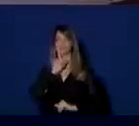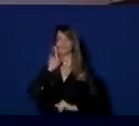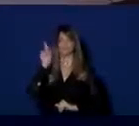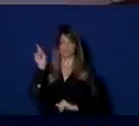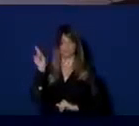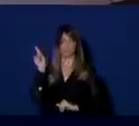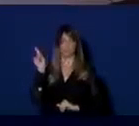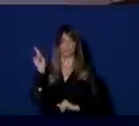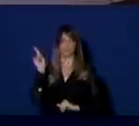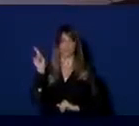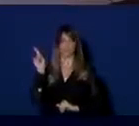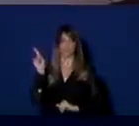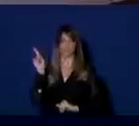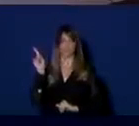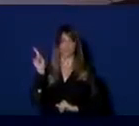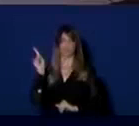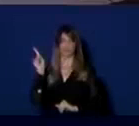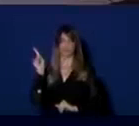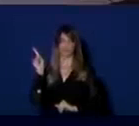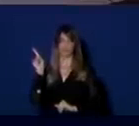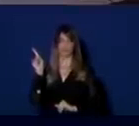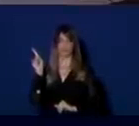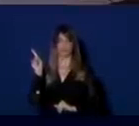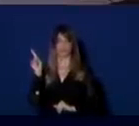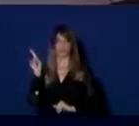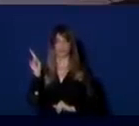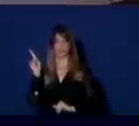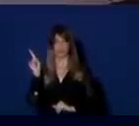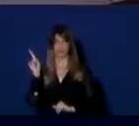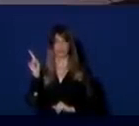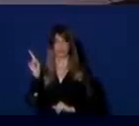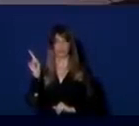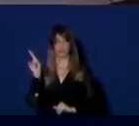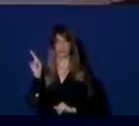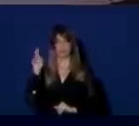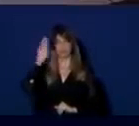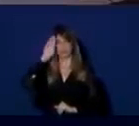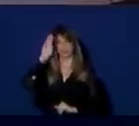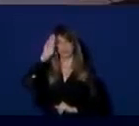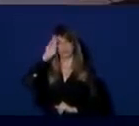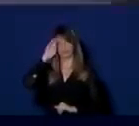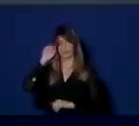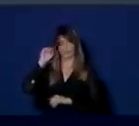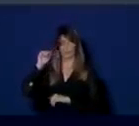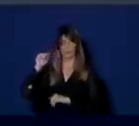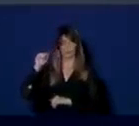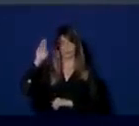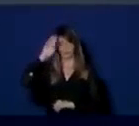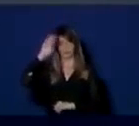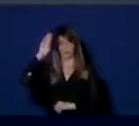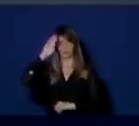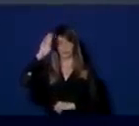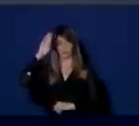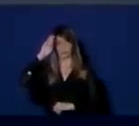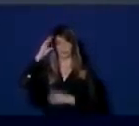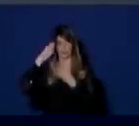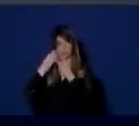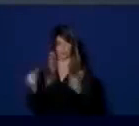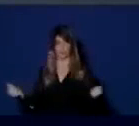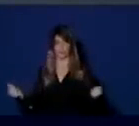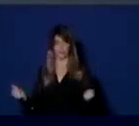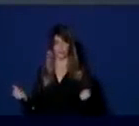Unidos exauriu os seus capabilities militares, elevando o